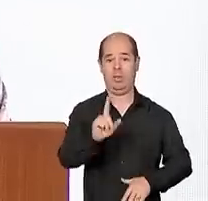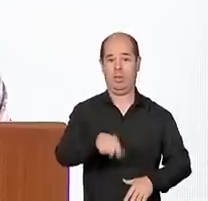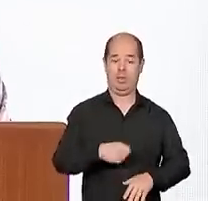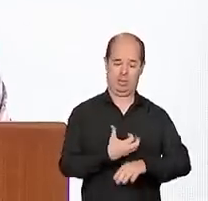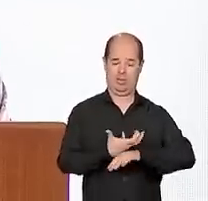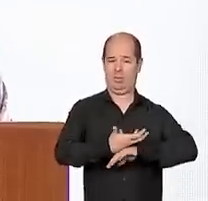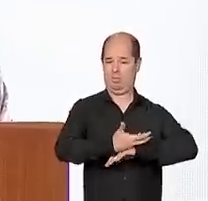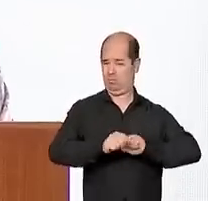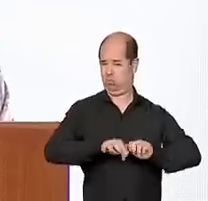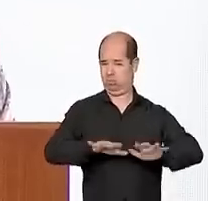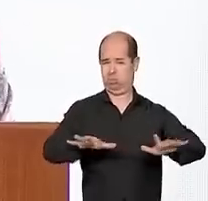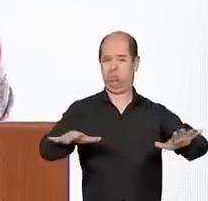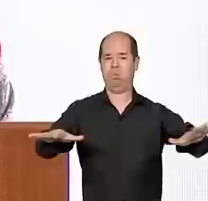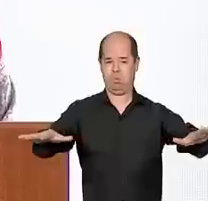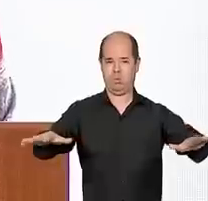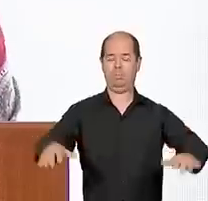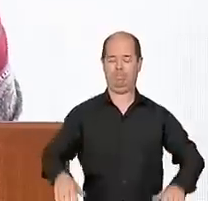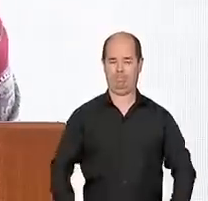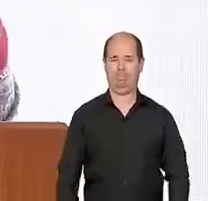de Covid-19.